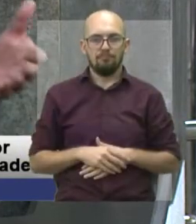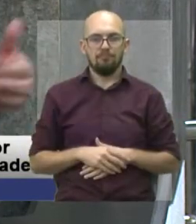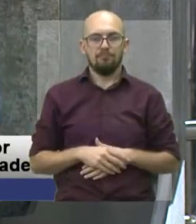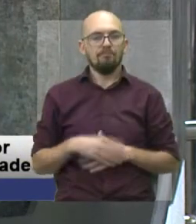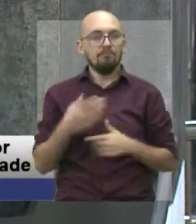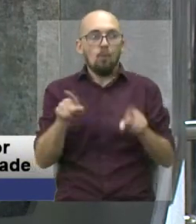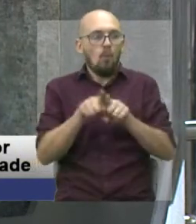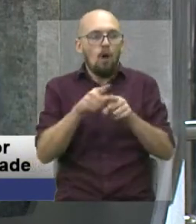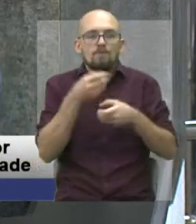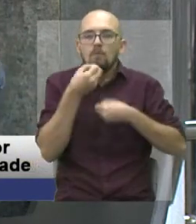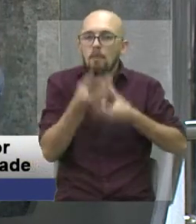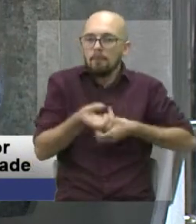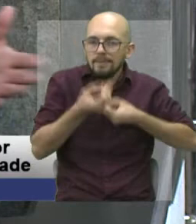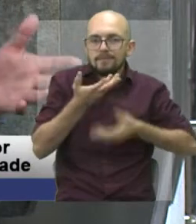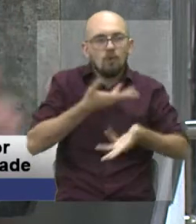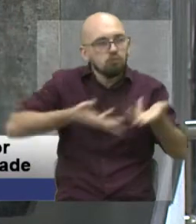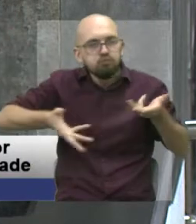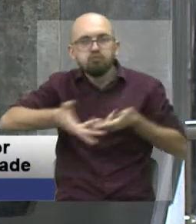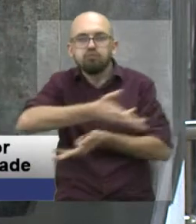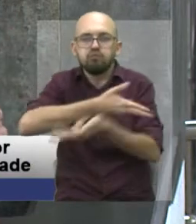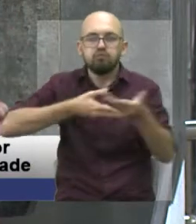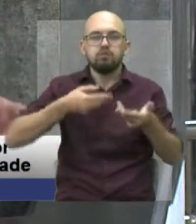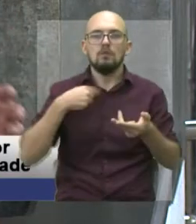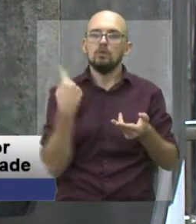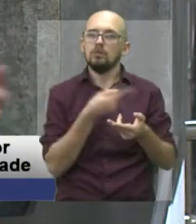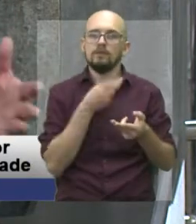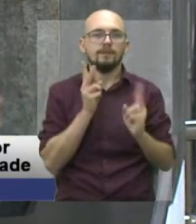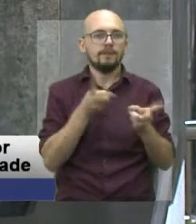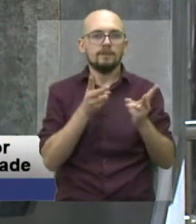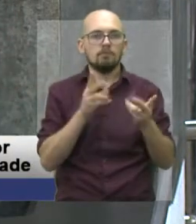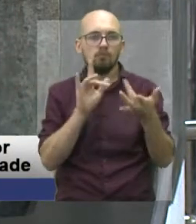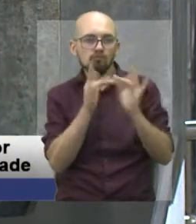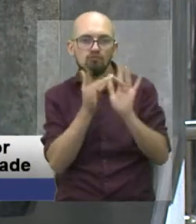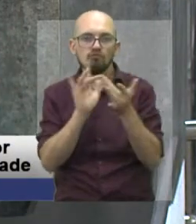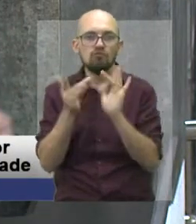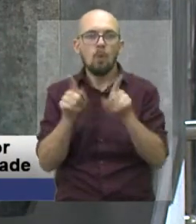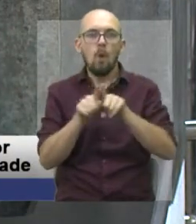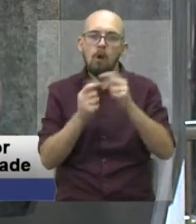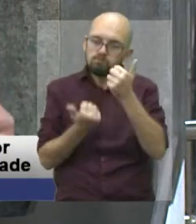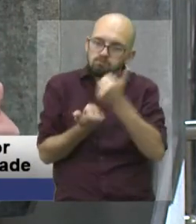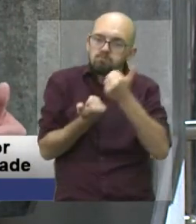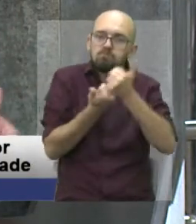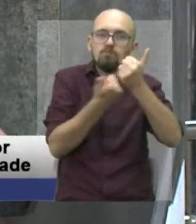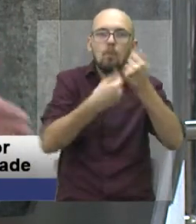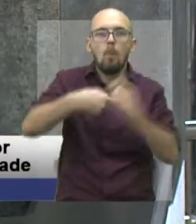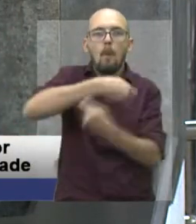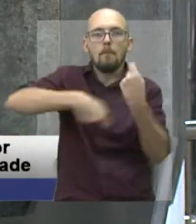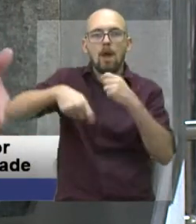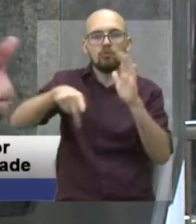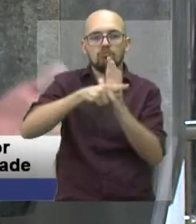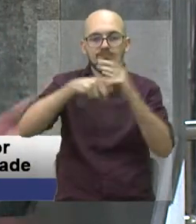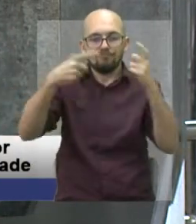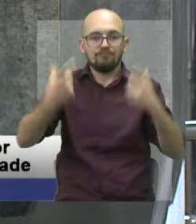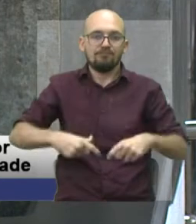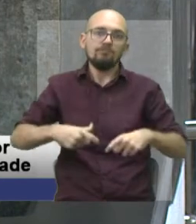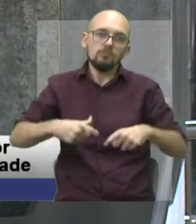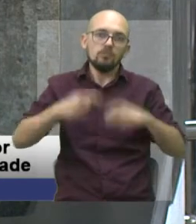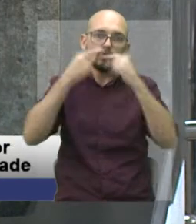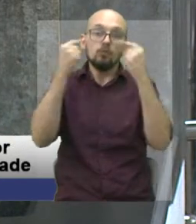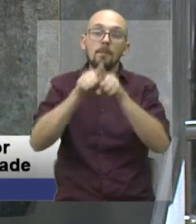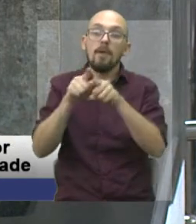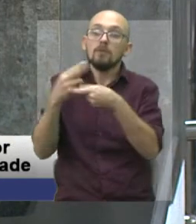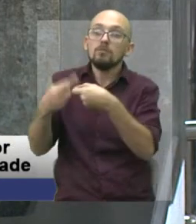Uma troca de informações, é isso que a gente busca. É fortalecer o comércio local e, quem sabe, regional